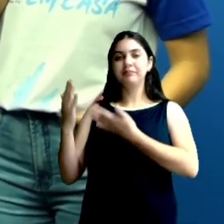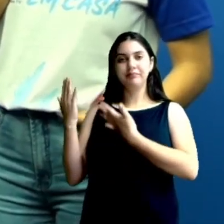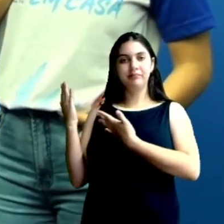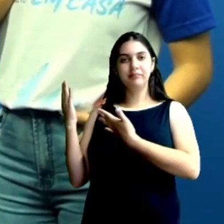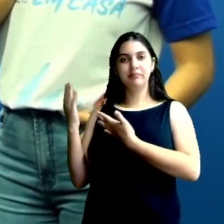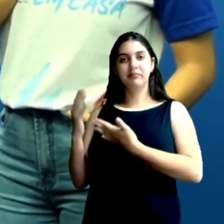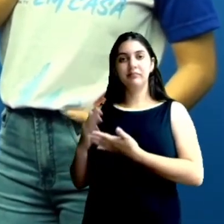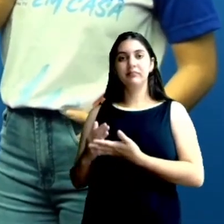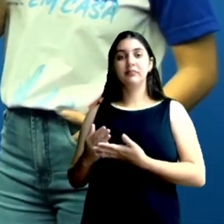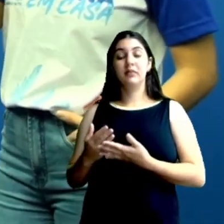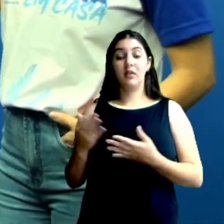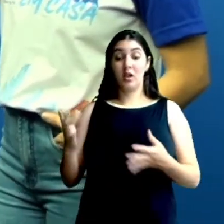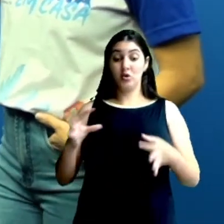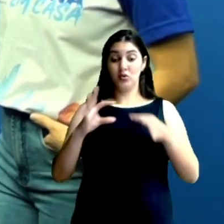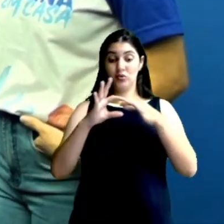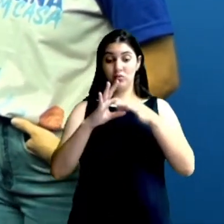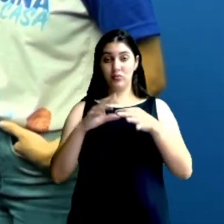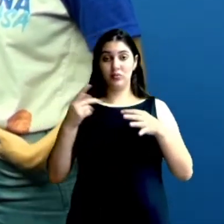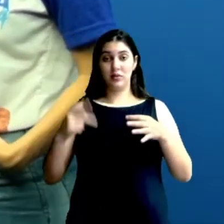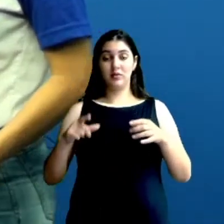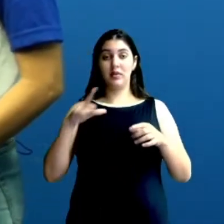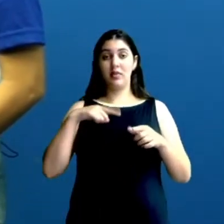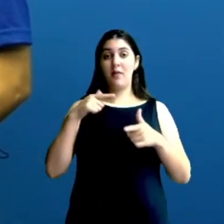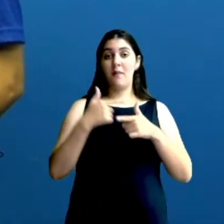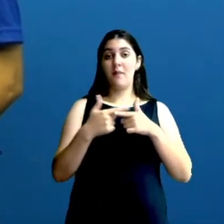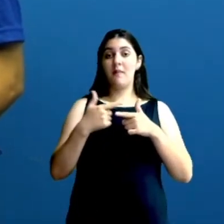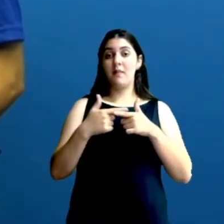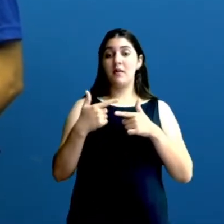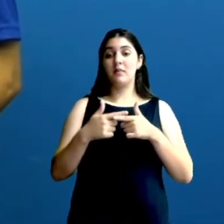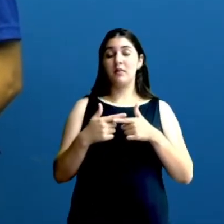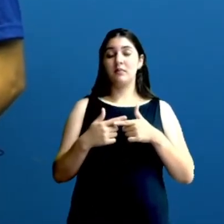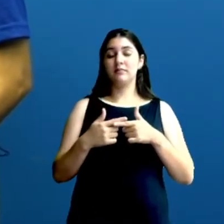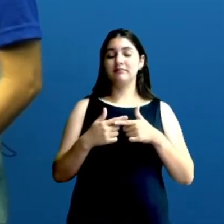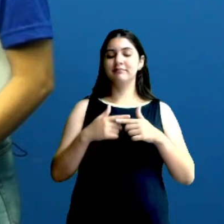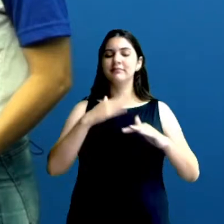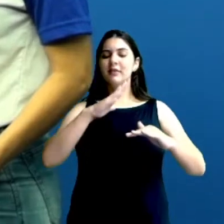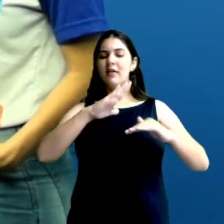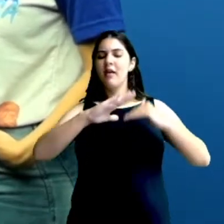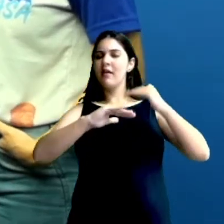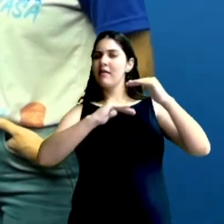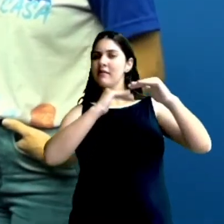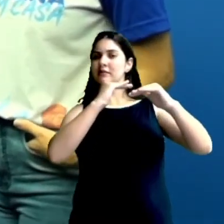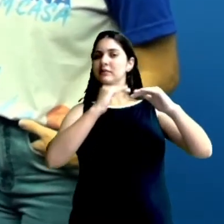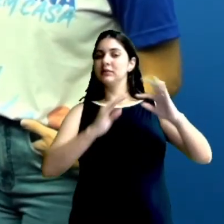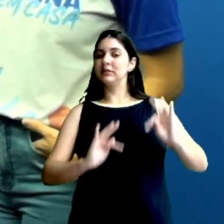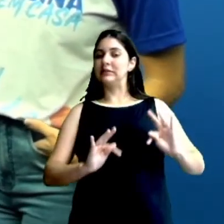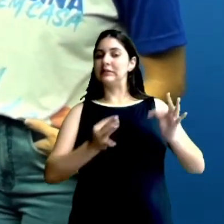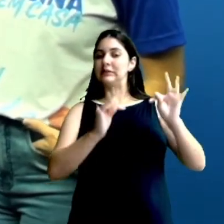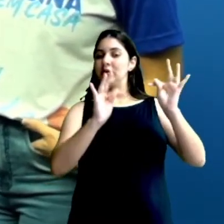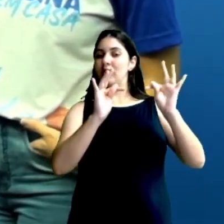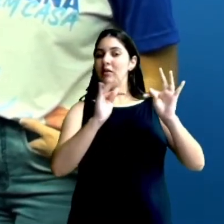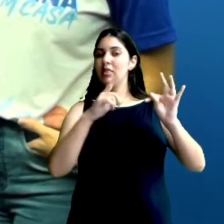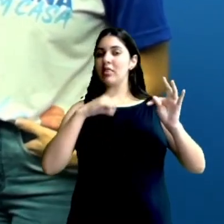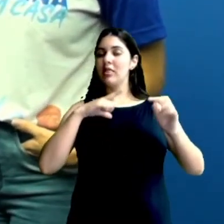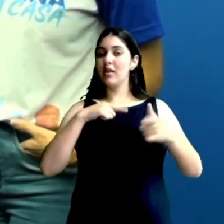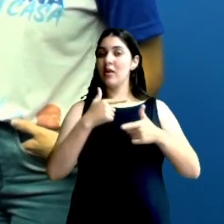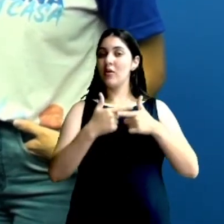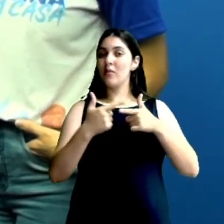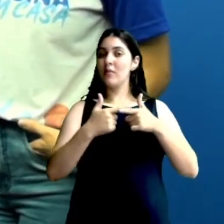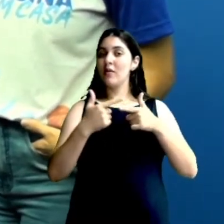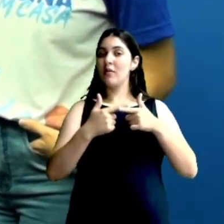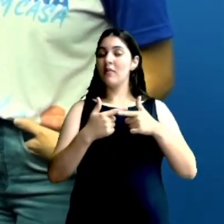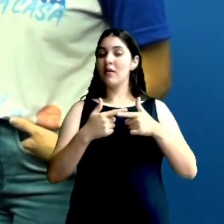Mas atrelado a isso, tem um probleminha. Com a evolução tecnológica, veio o problema de falta